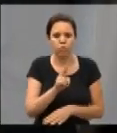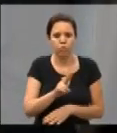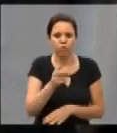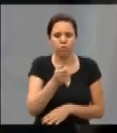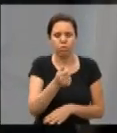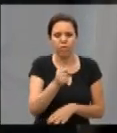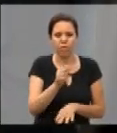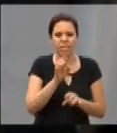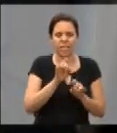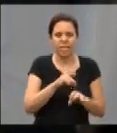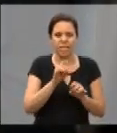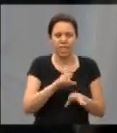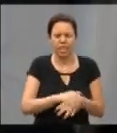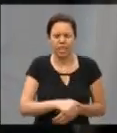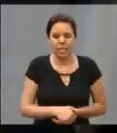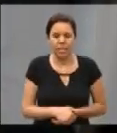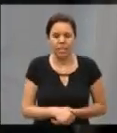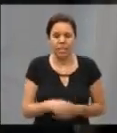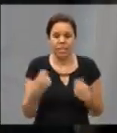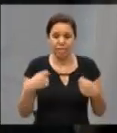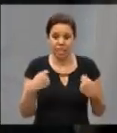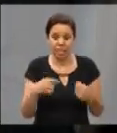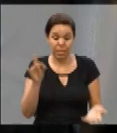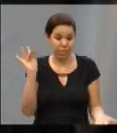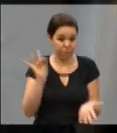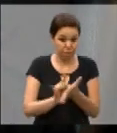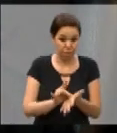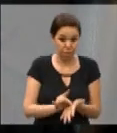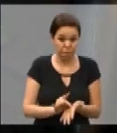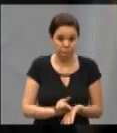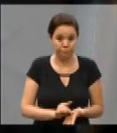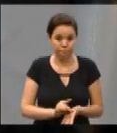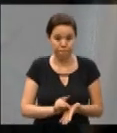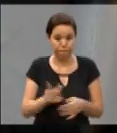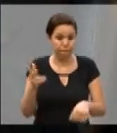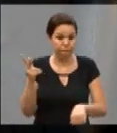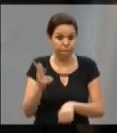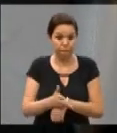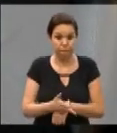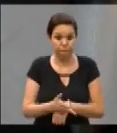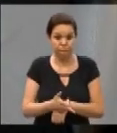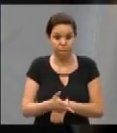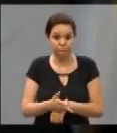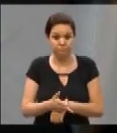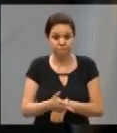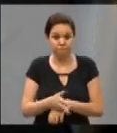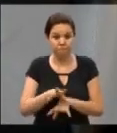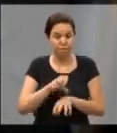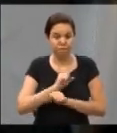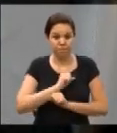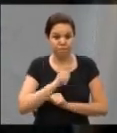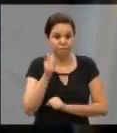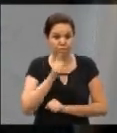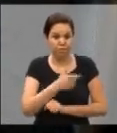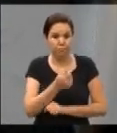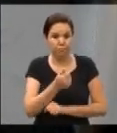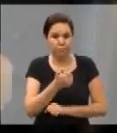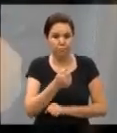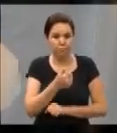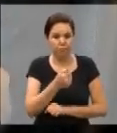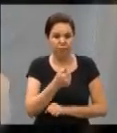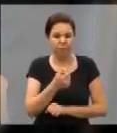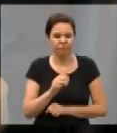né? No cinema é difícil, no cinema você precisa da verdade. A câmera pega, se você tiver um pouquinho